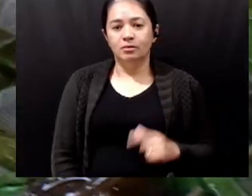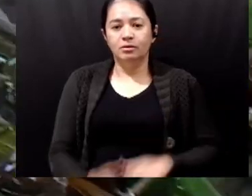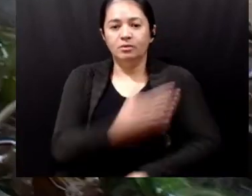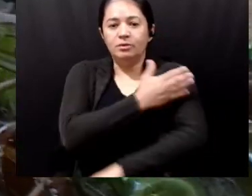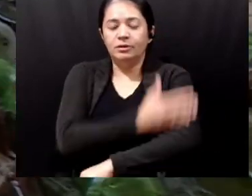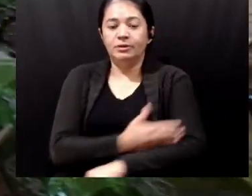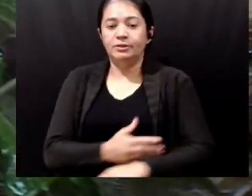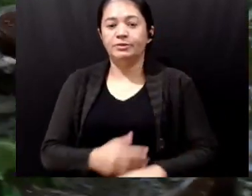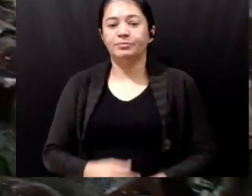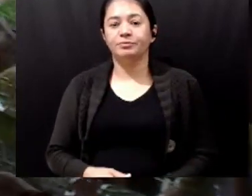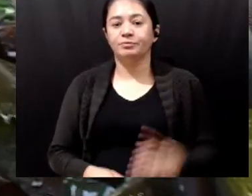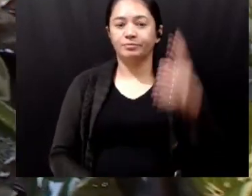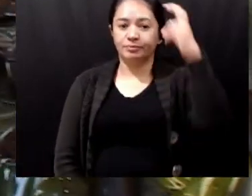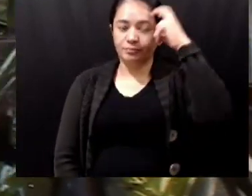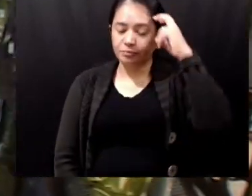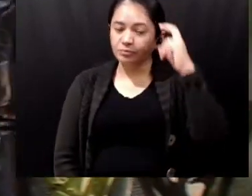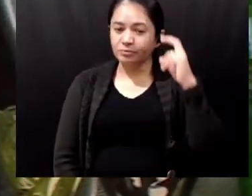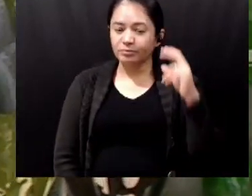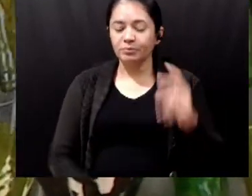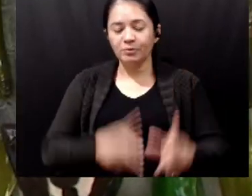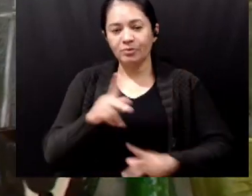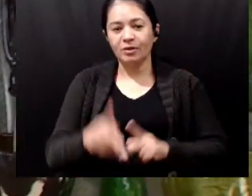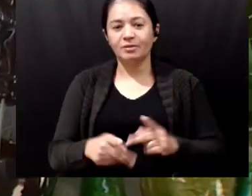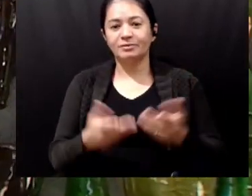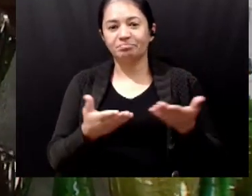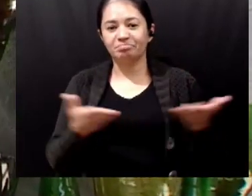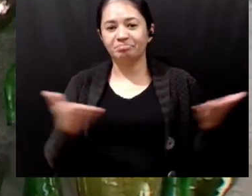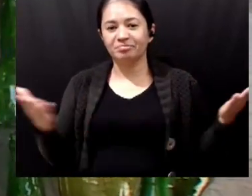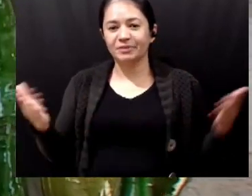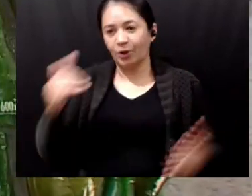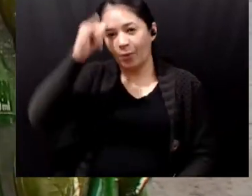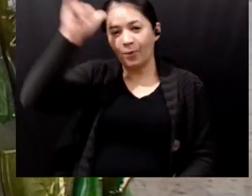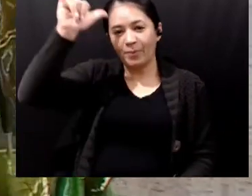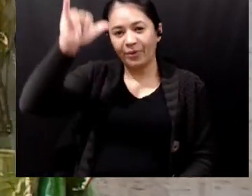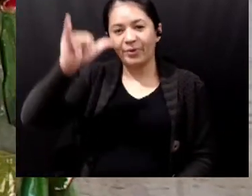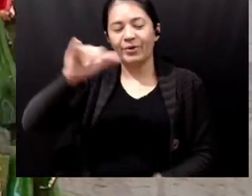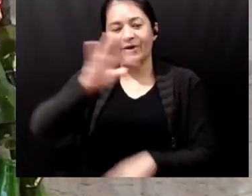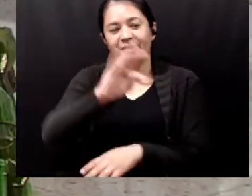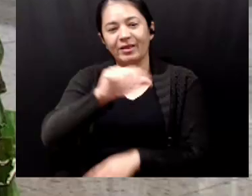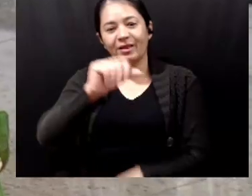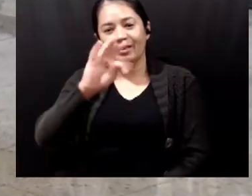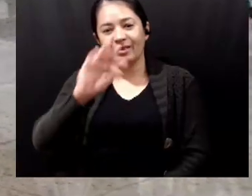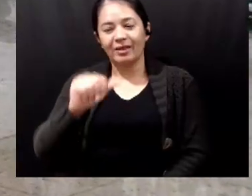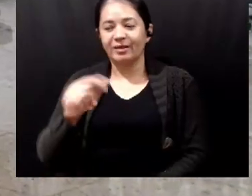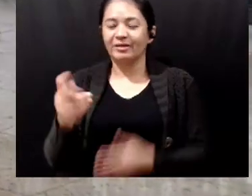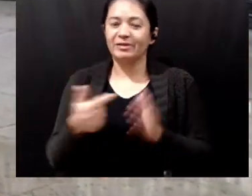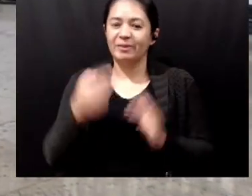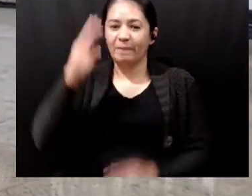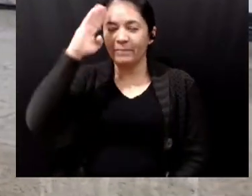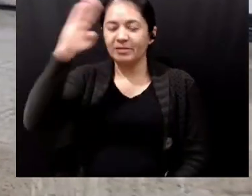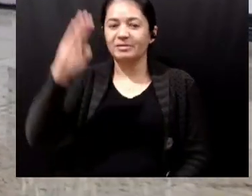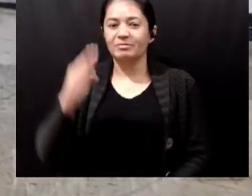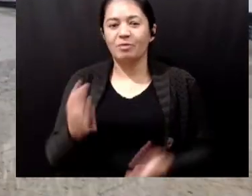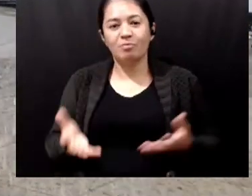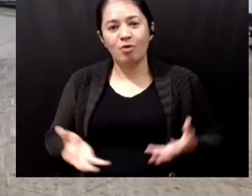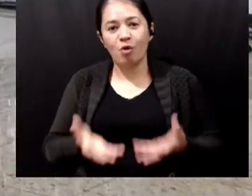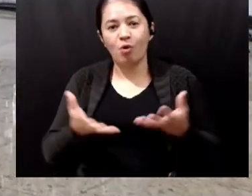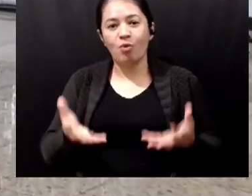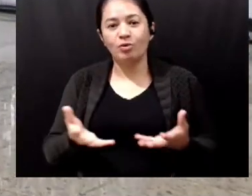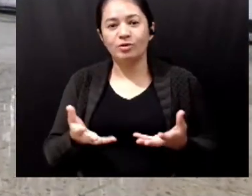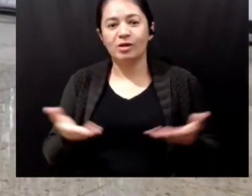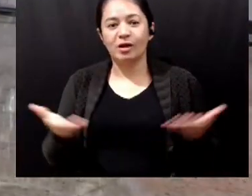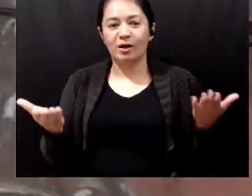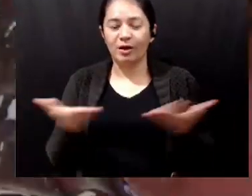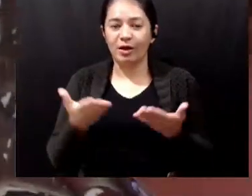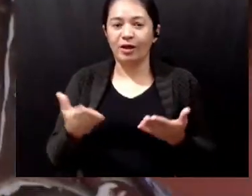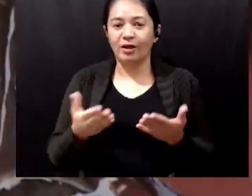Boitatá está aqui para compartilhar isso, e acho que ela também promove, principalmente nas obras que estão na